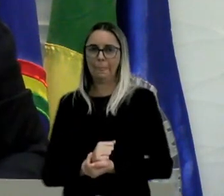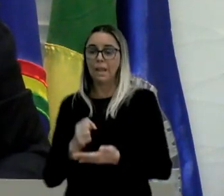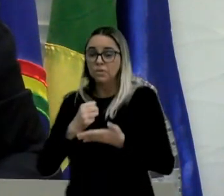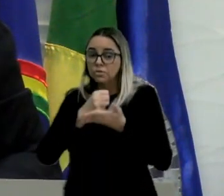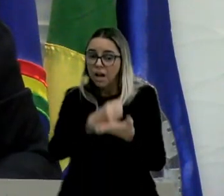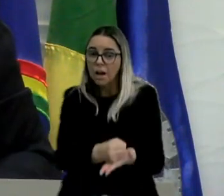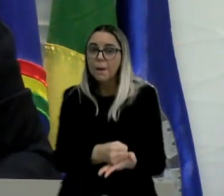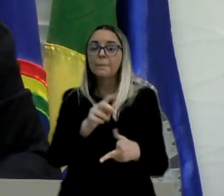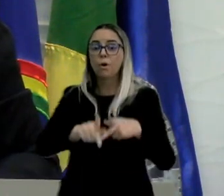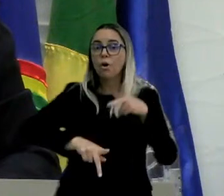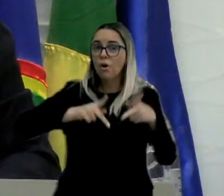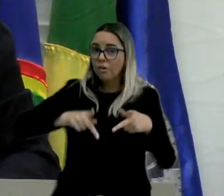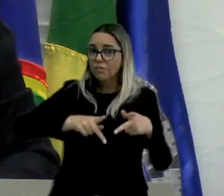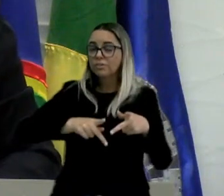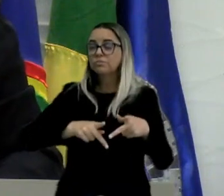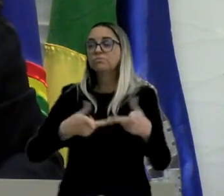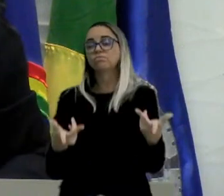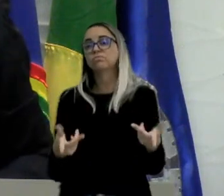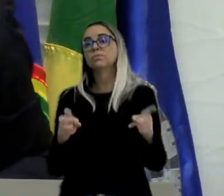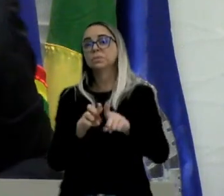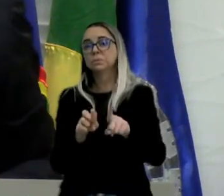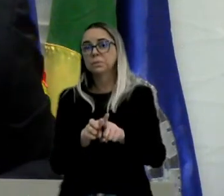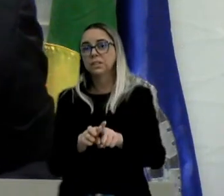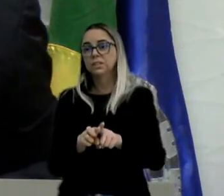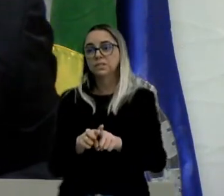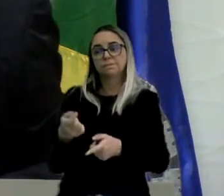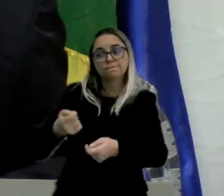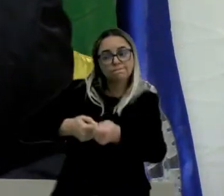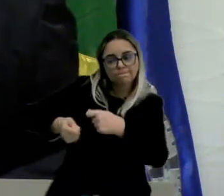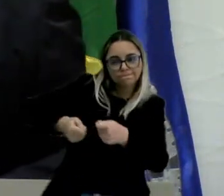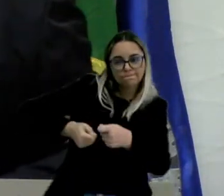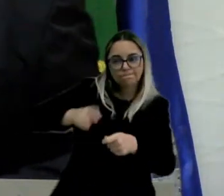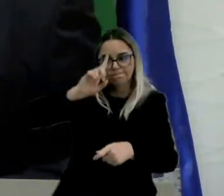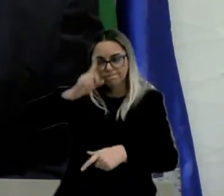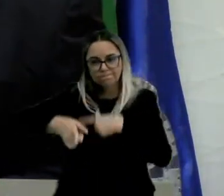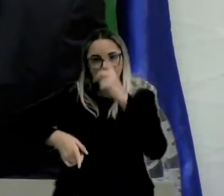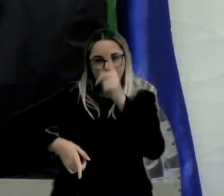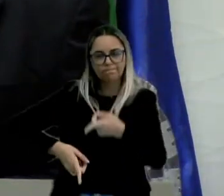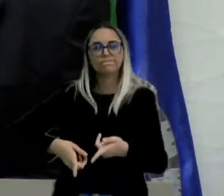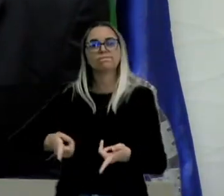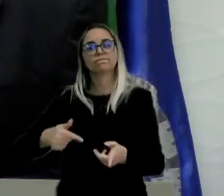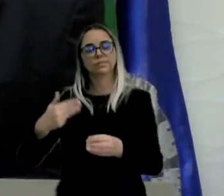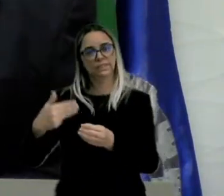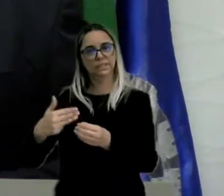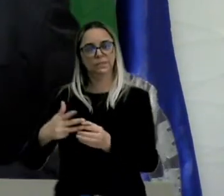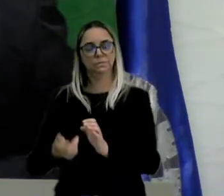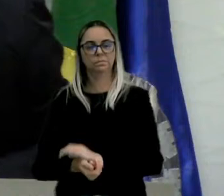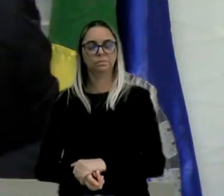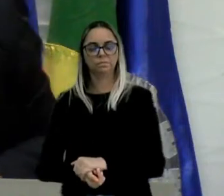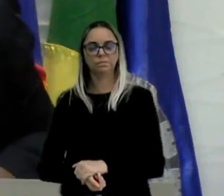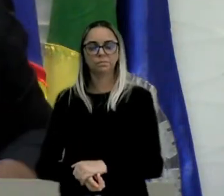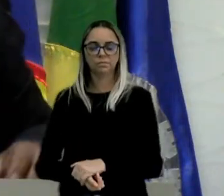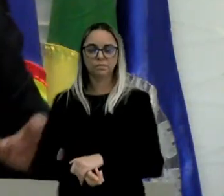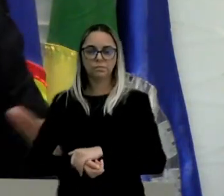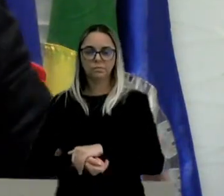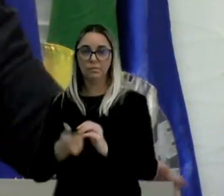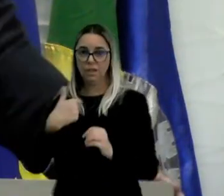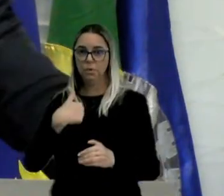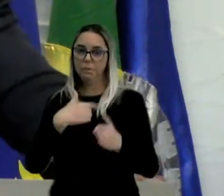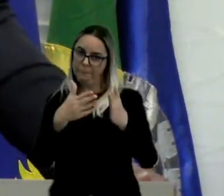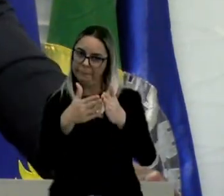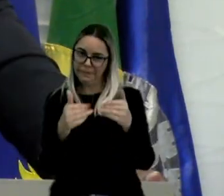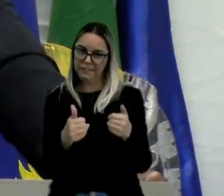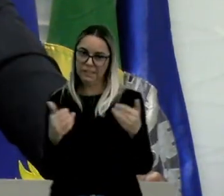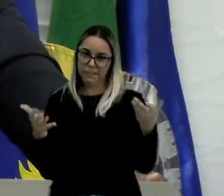população e ajudando a administração do município eu quero pedir aqui pessoal